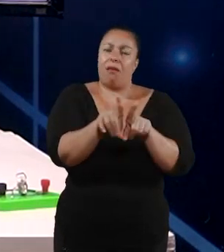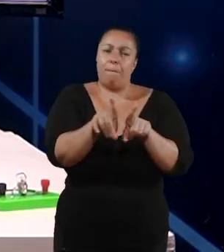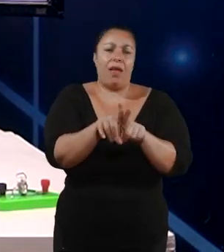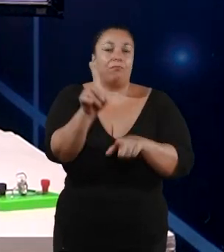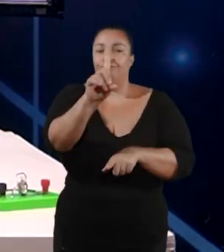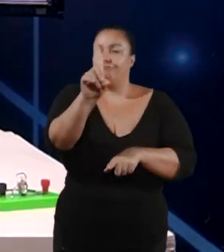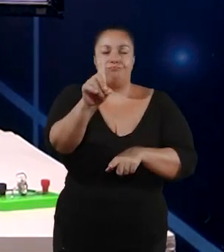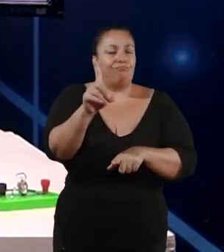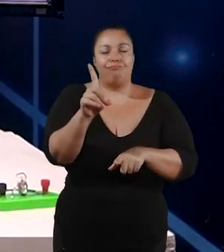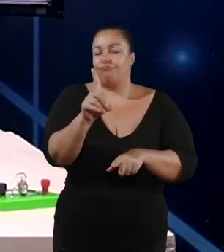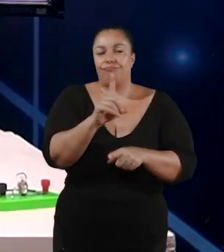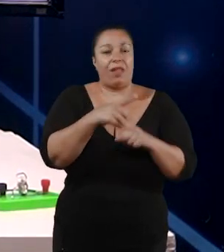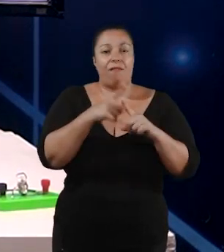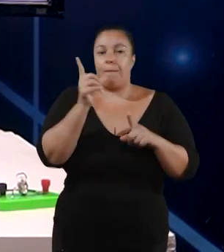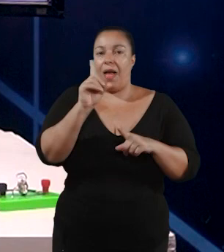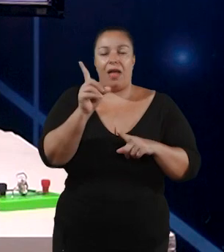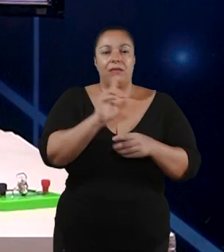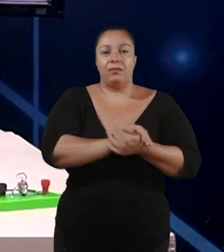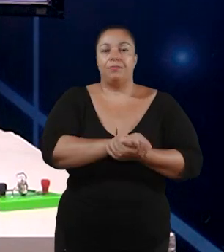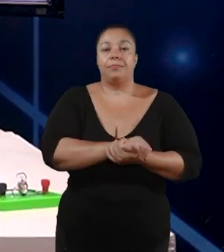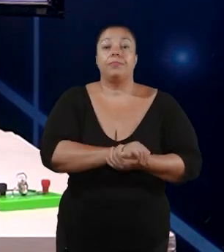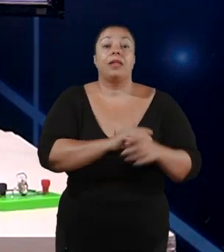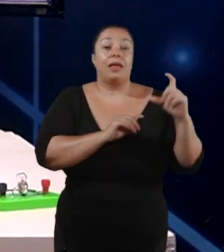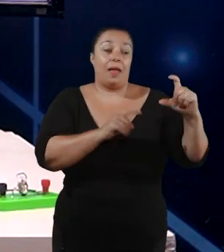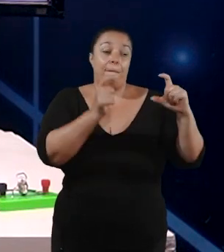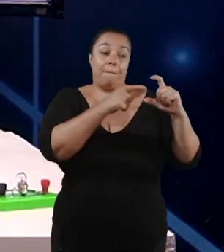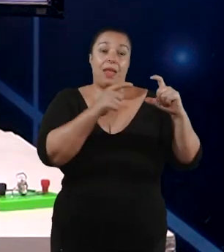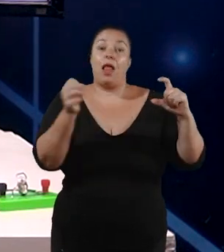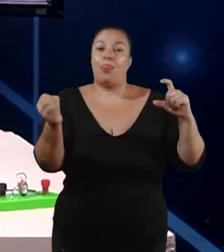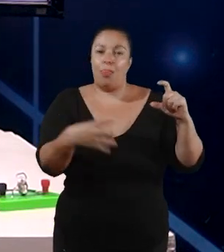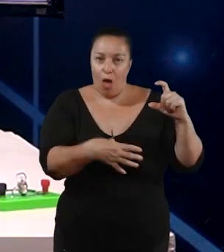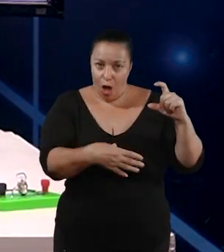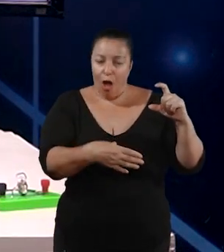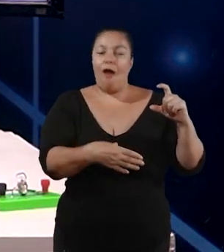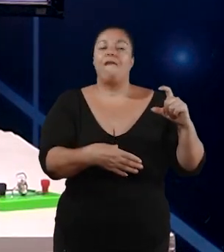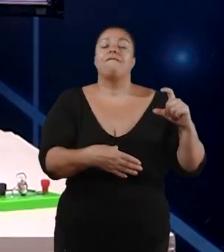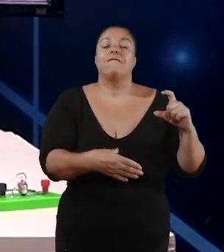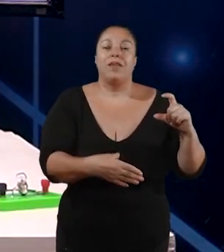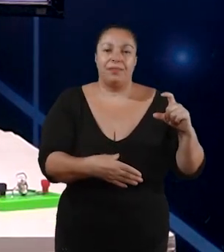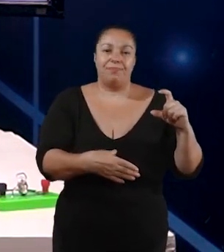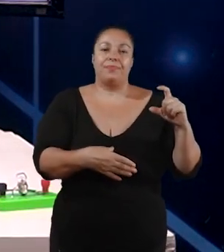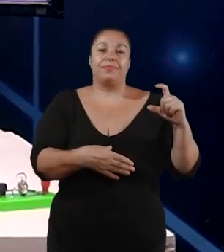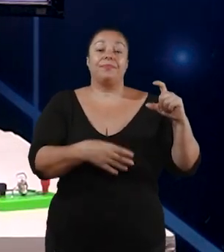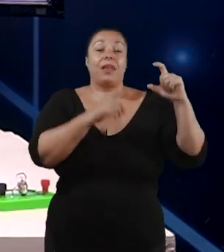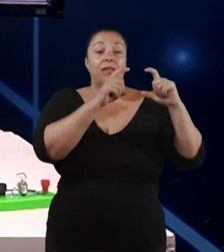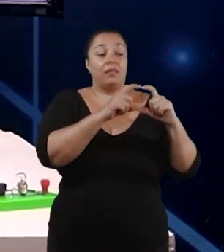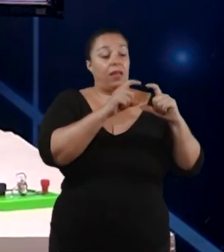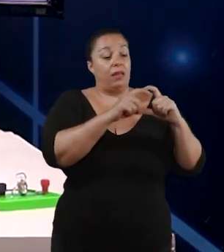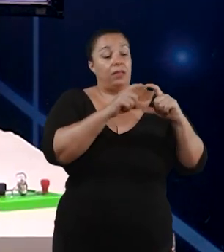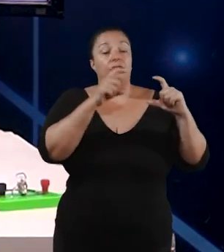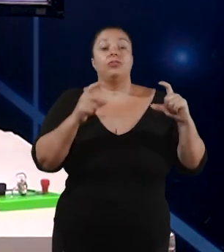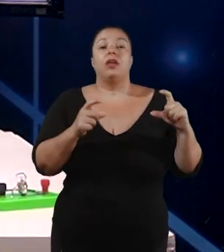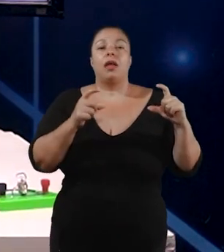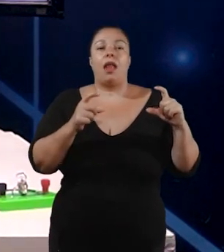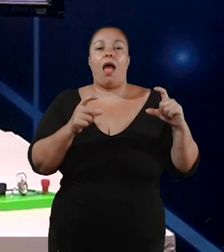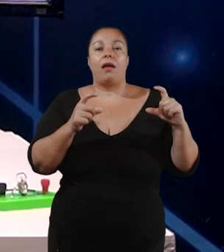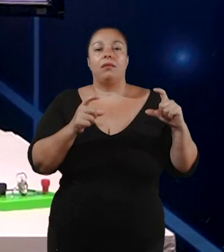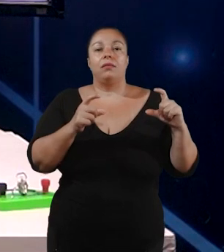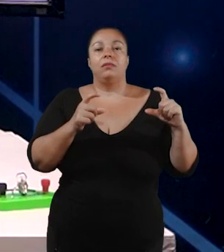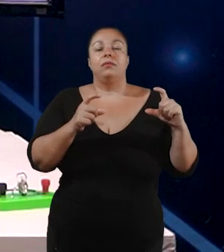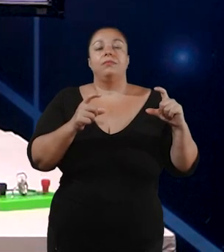serve mais. Ah, tem outra pilha nova, mãe? Tem. Aí você pega a pilha nova, tal, põe no seu brinquedo bacana. E o que você faz com as